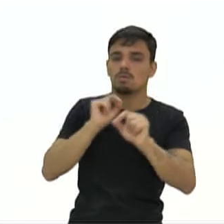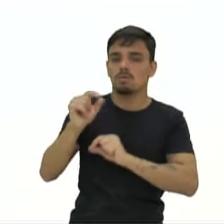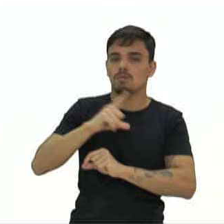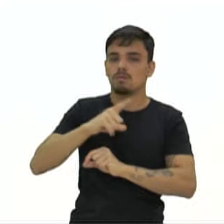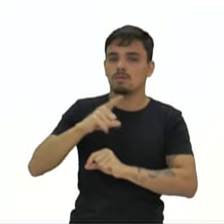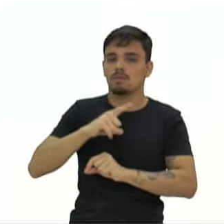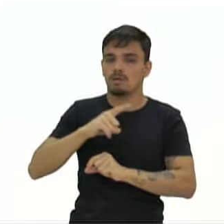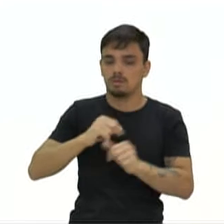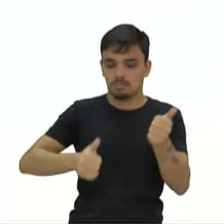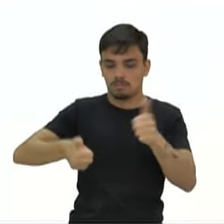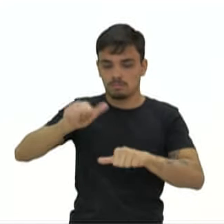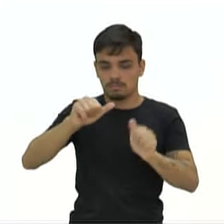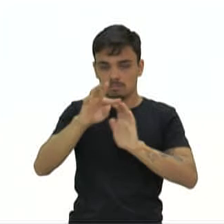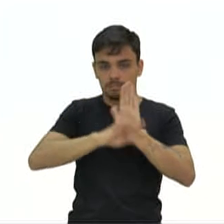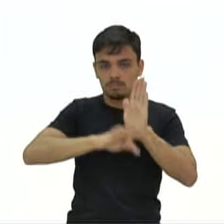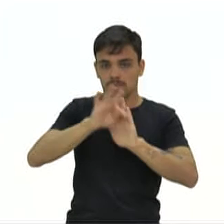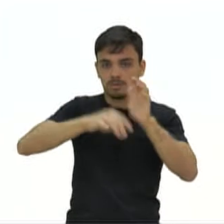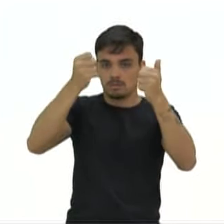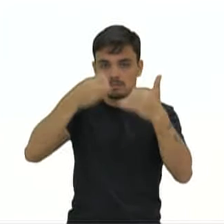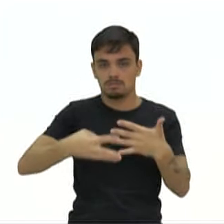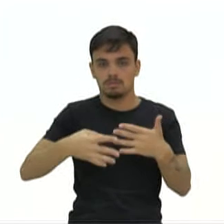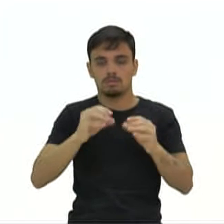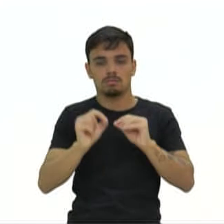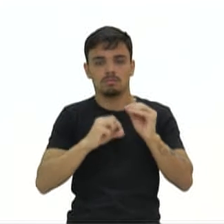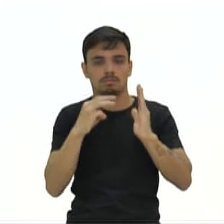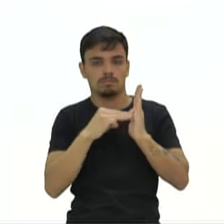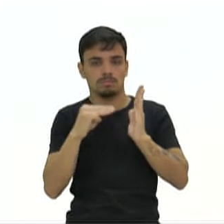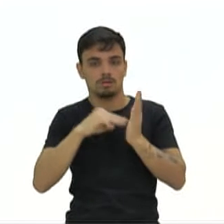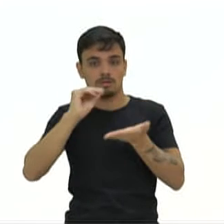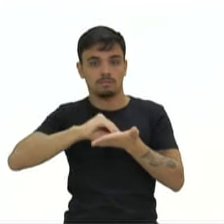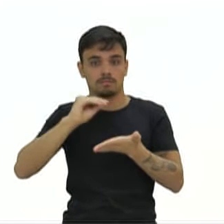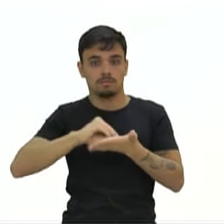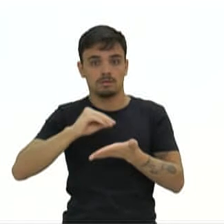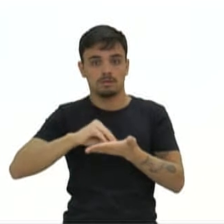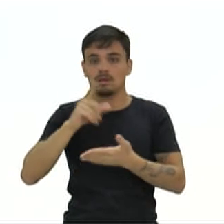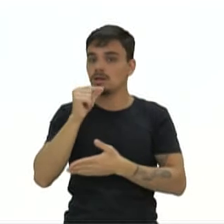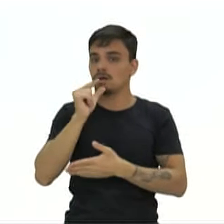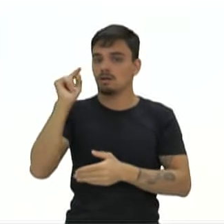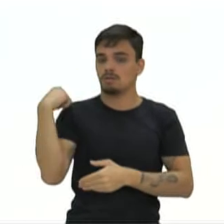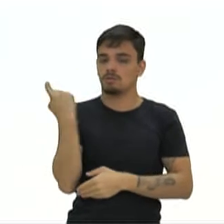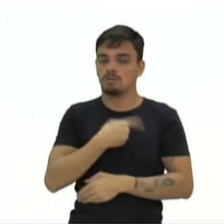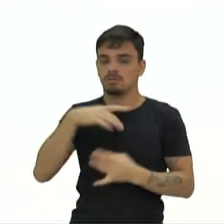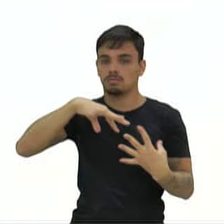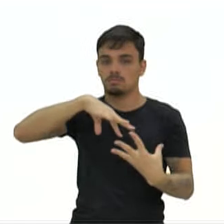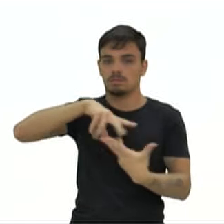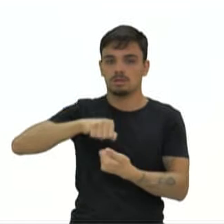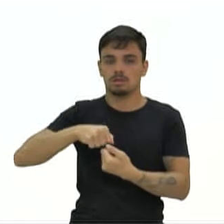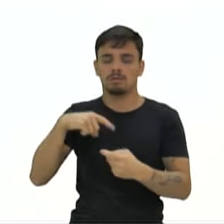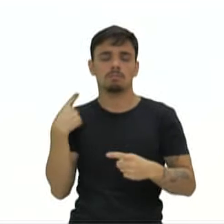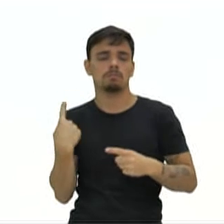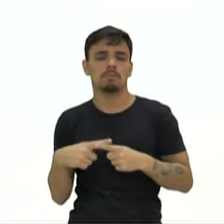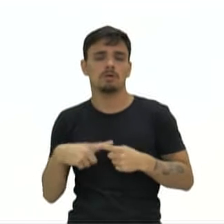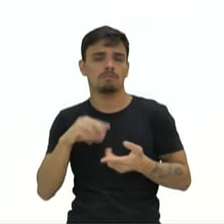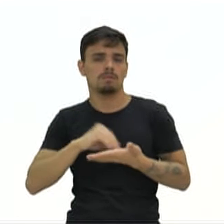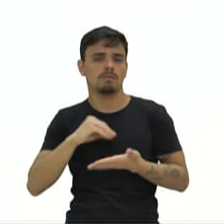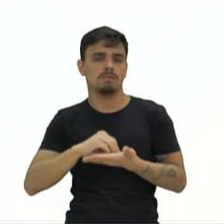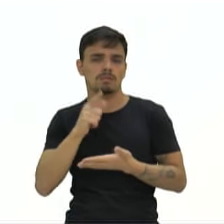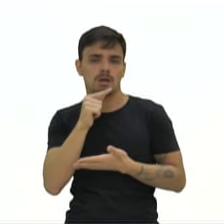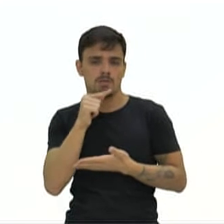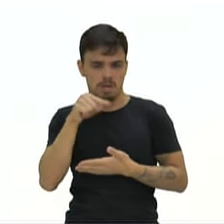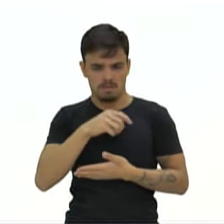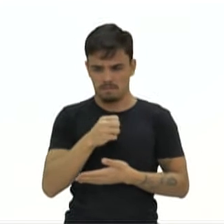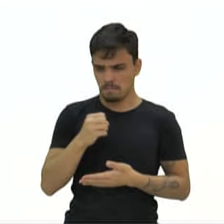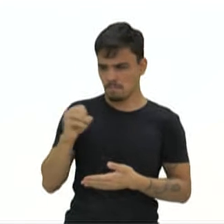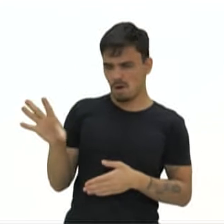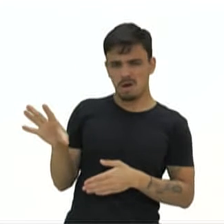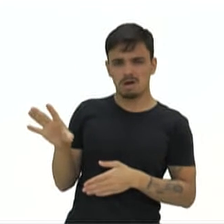um texto que explique os motivos da possível falta de água em nosso planeta. Por que vai faltar água? Ela vai embora? Vai sair